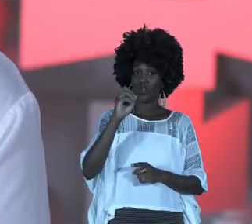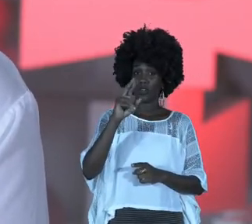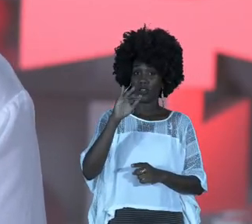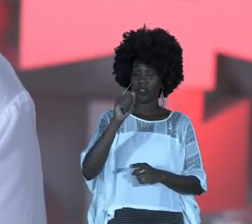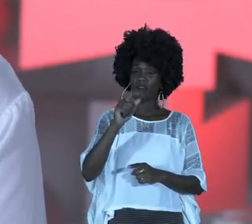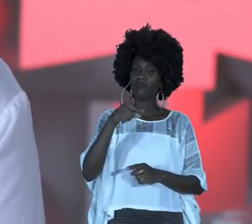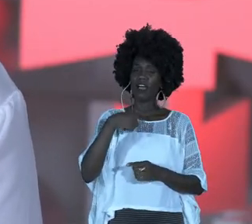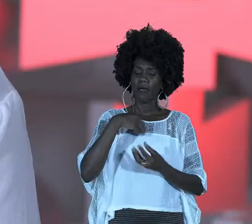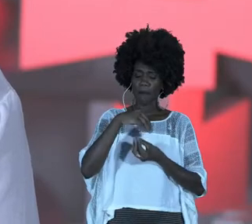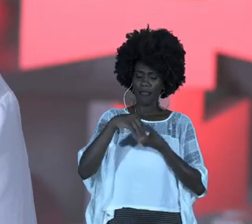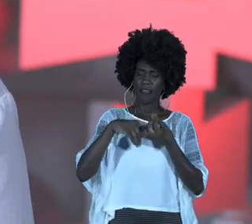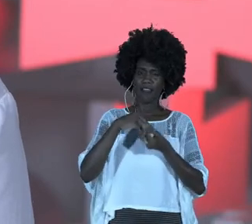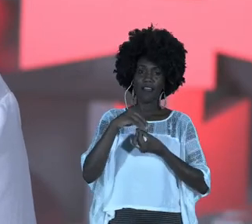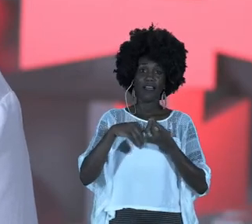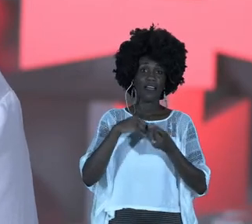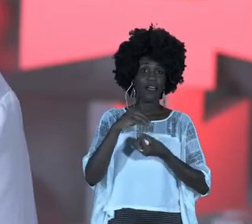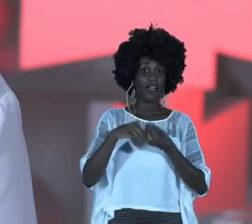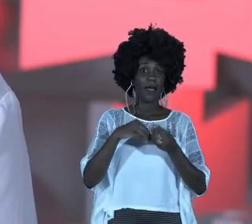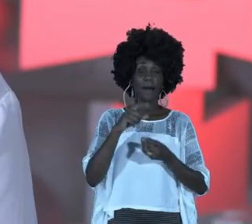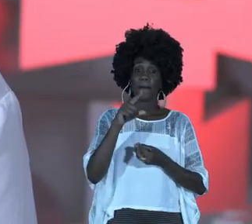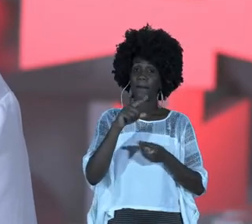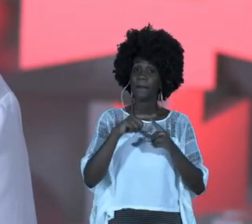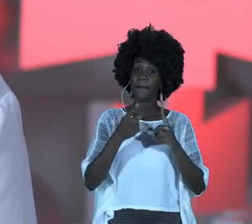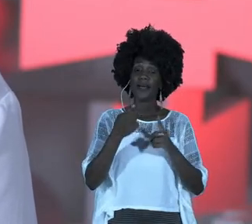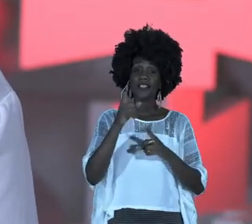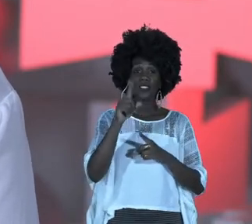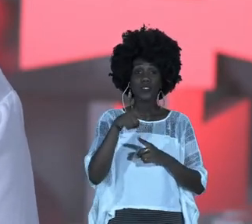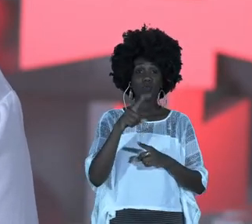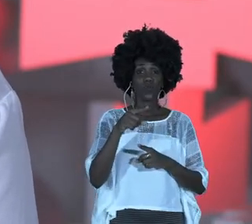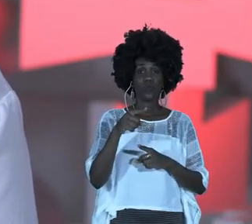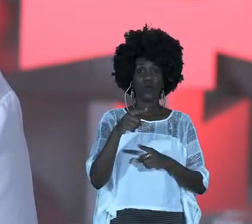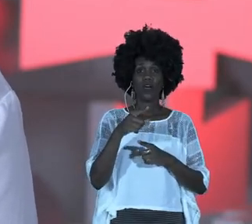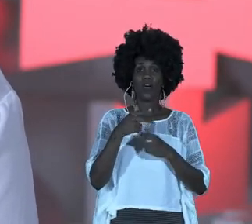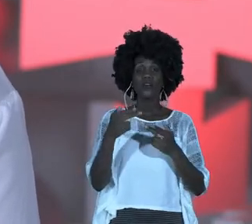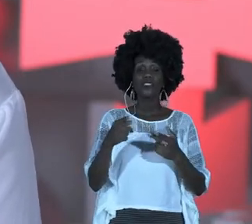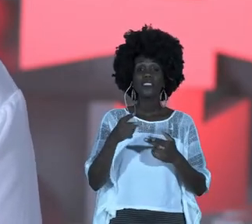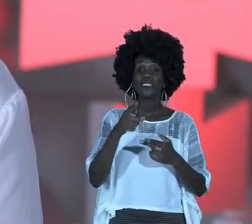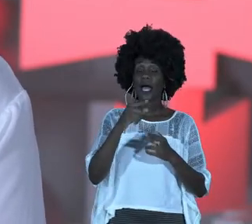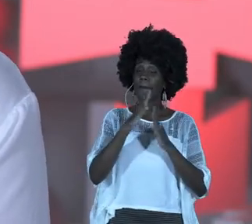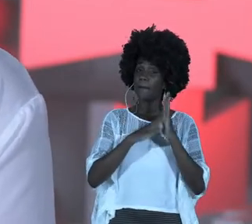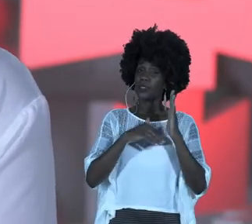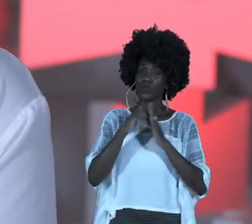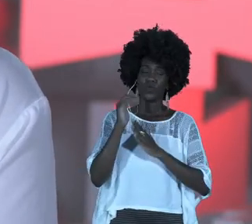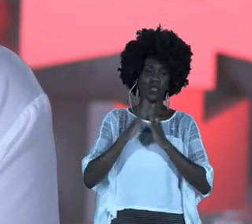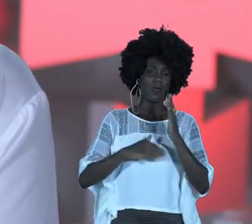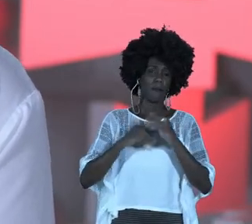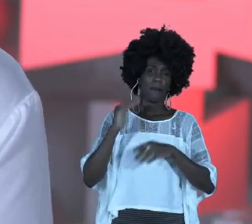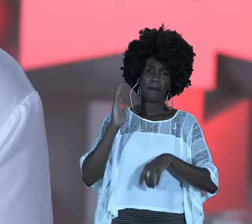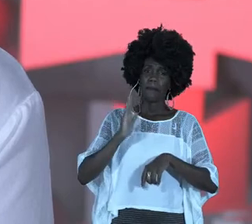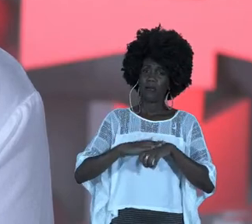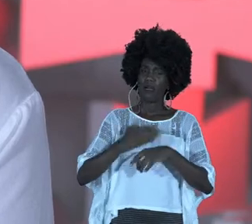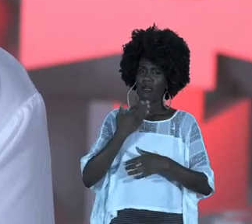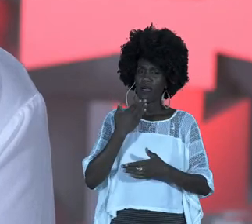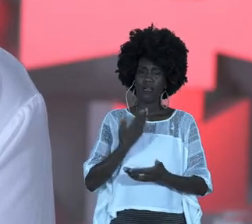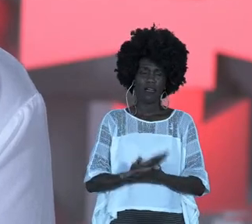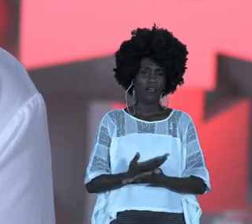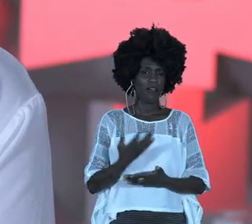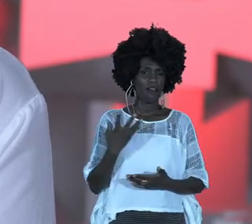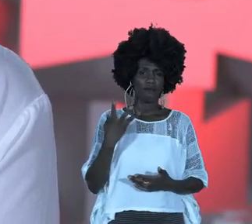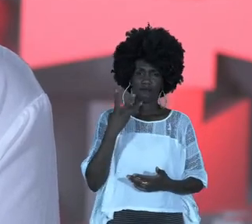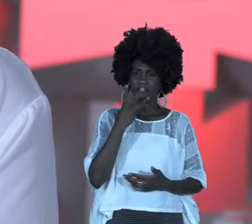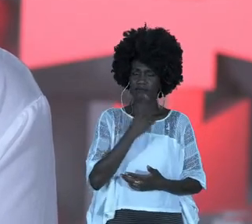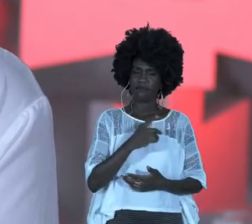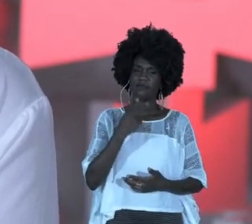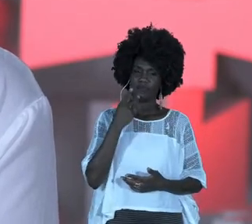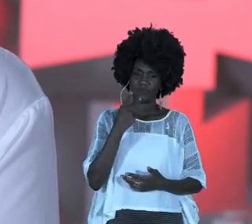Mas, por incrível que pareça, a mão em negativo, uma das primeiras, ela é muito mais. Ela é incrível, né? Então,